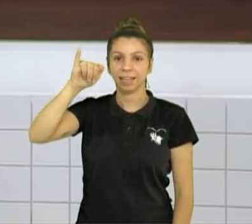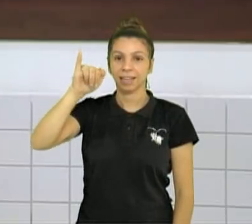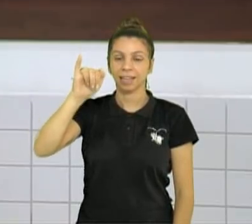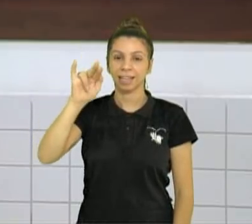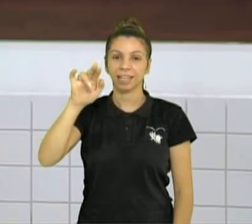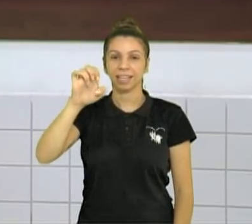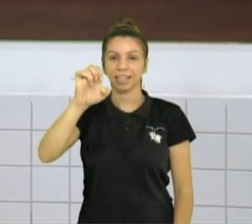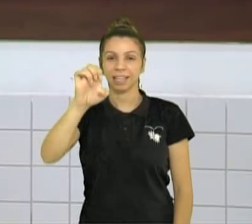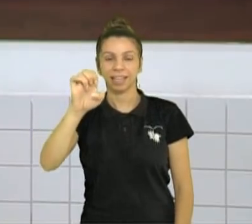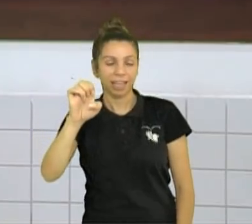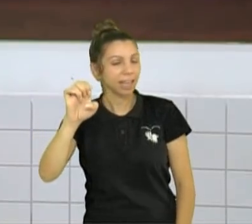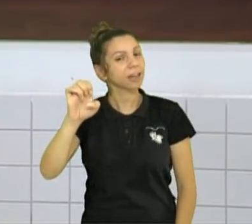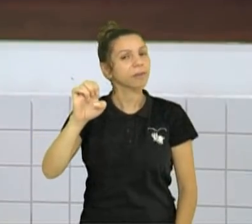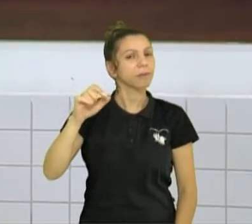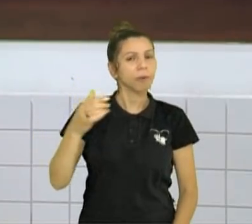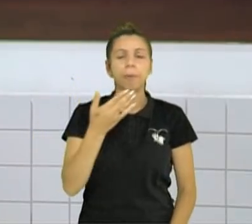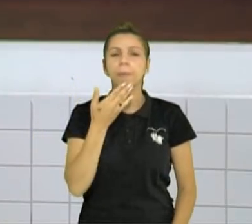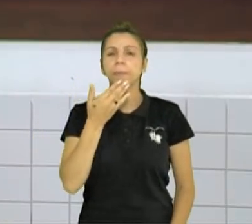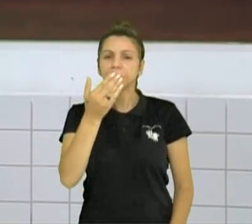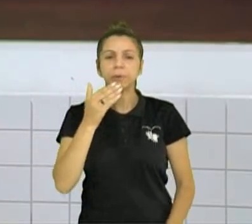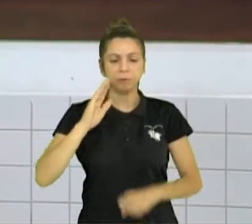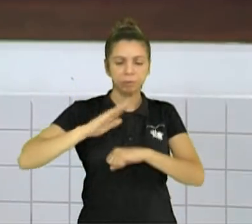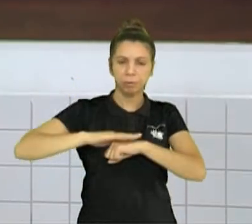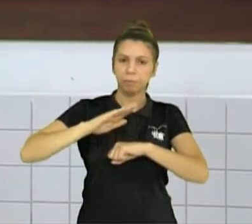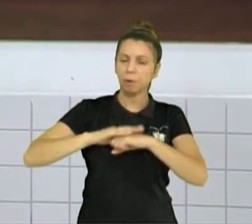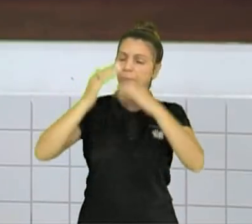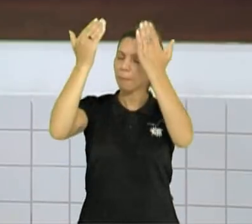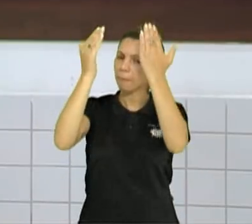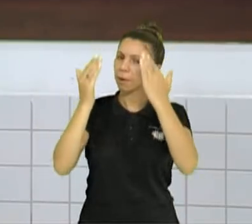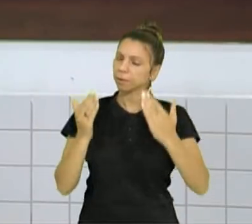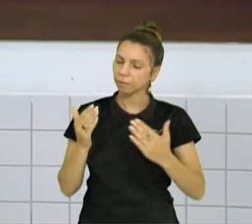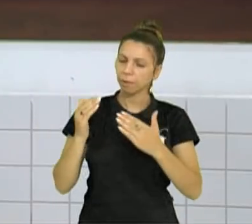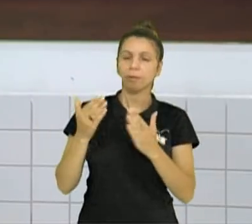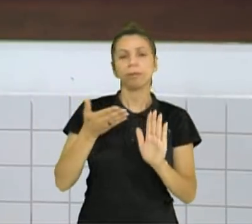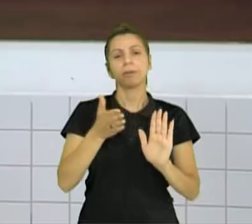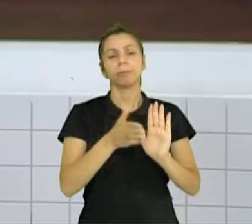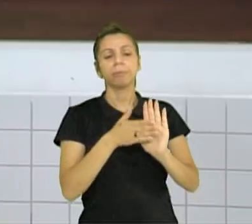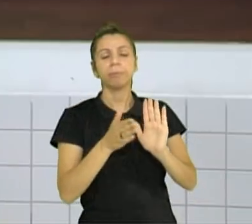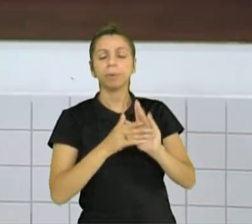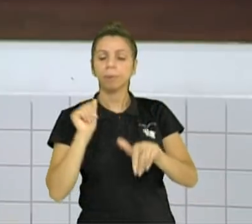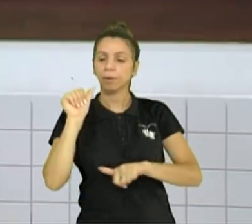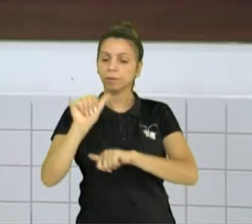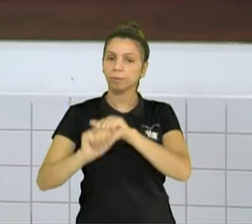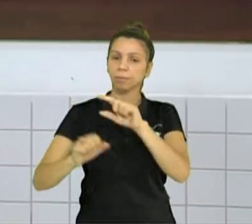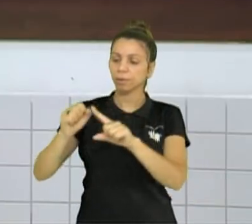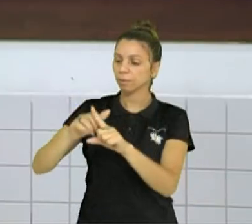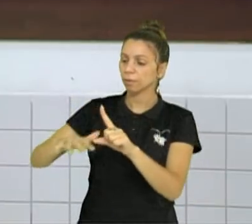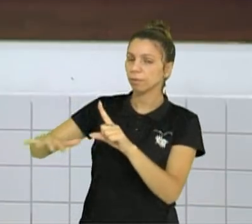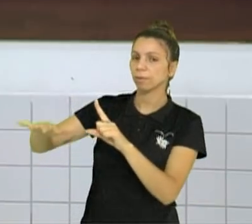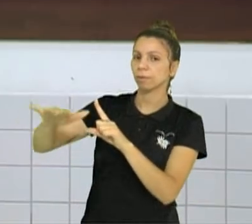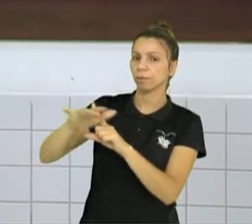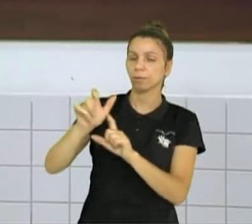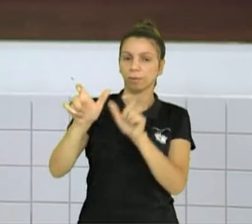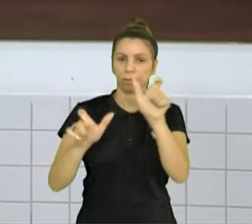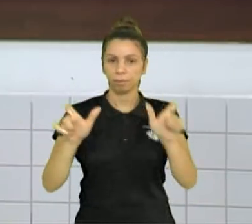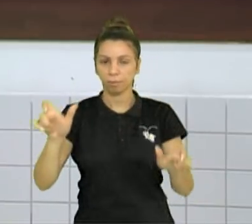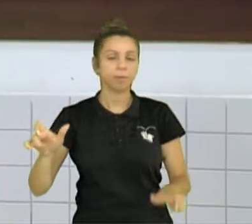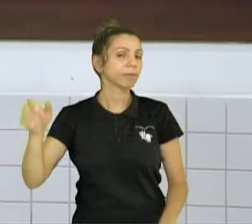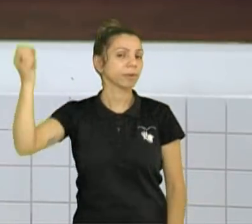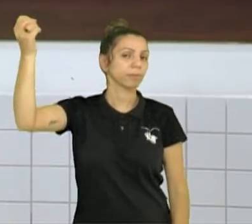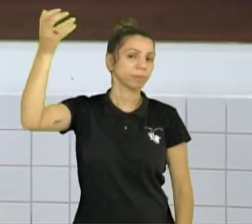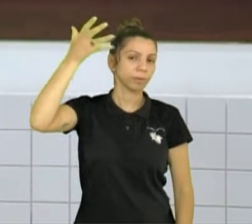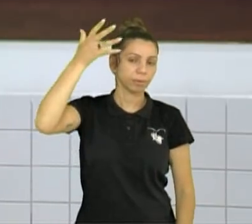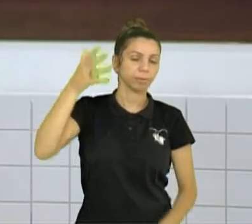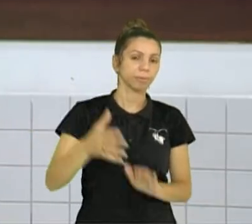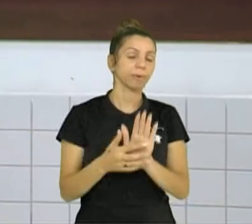nós pudéssemos analisar um pouco mais essa mudança, essa proposta de mudanças sociais com esses pensadores iluministas, ok?